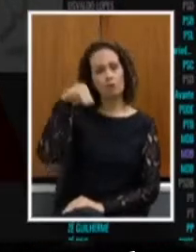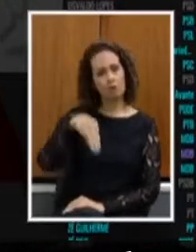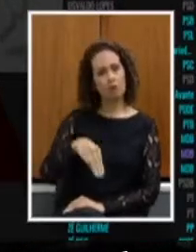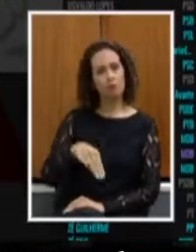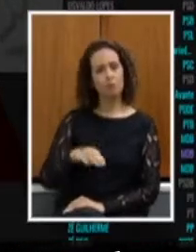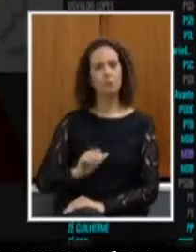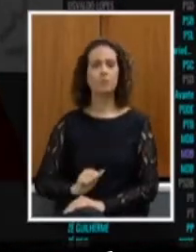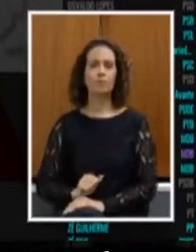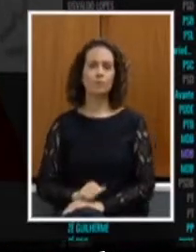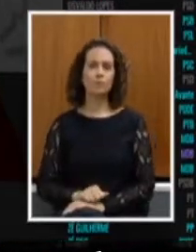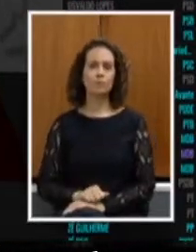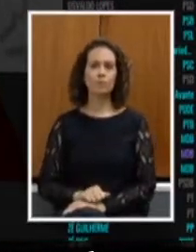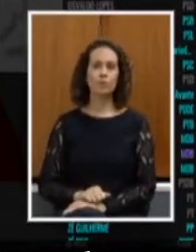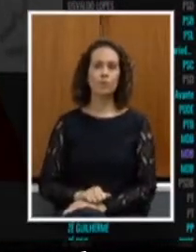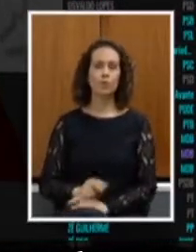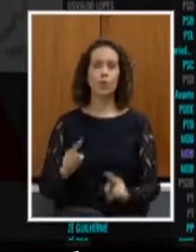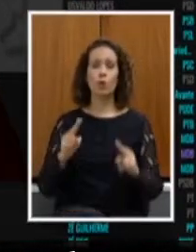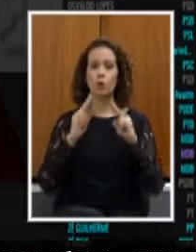urbana.